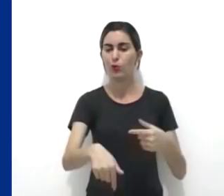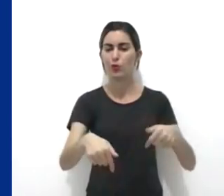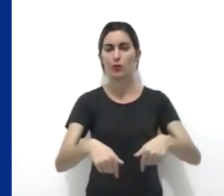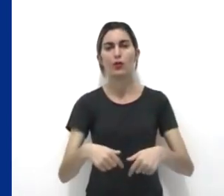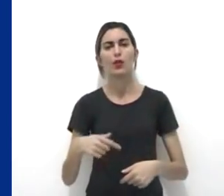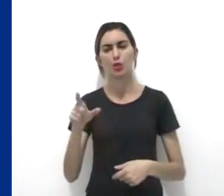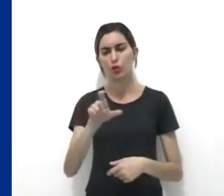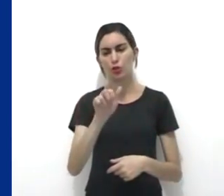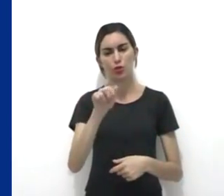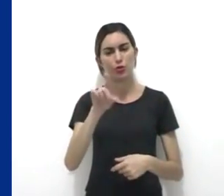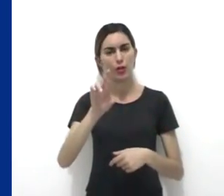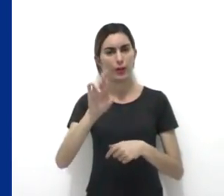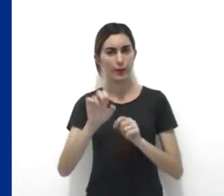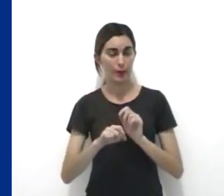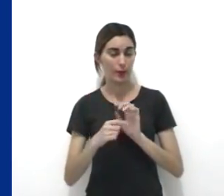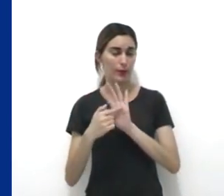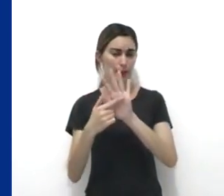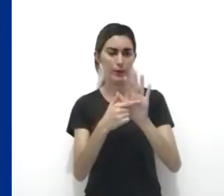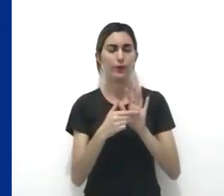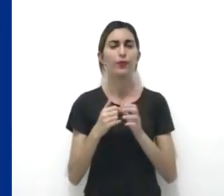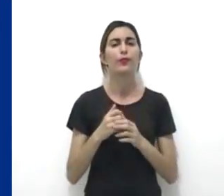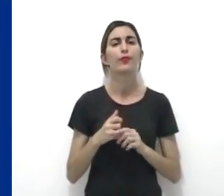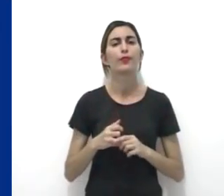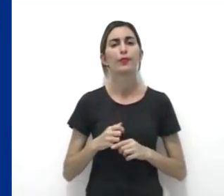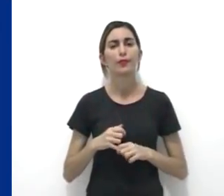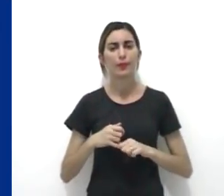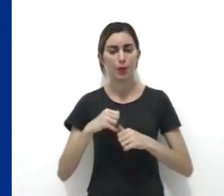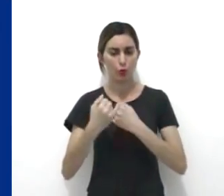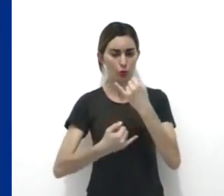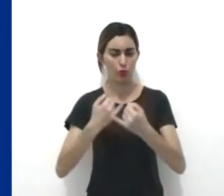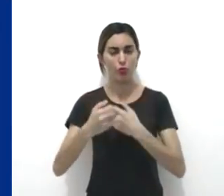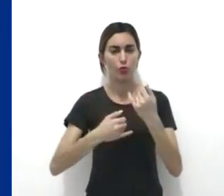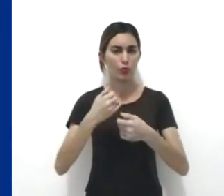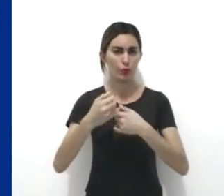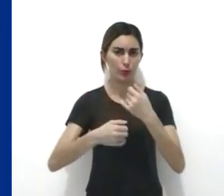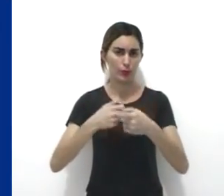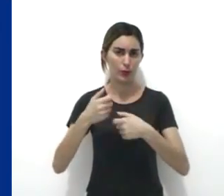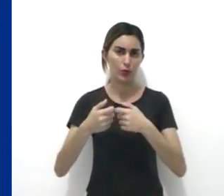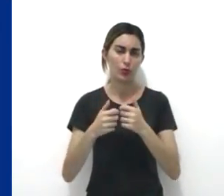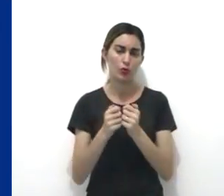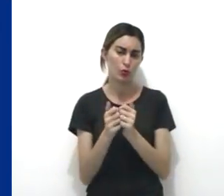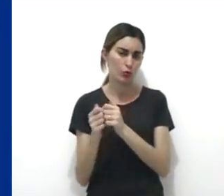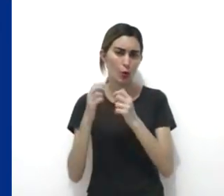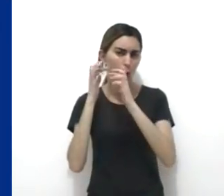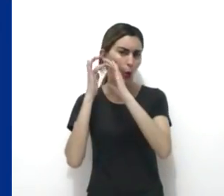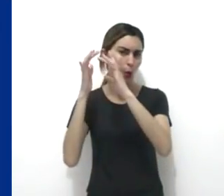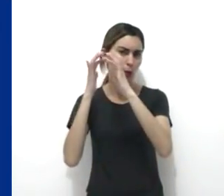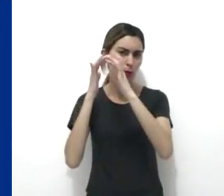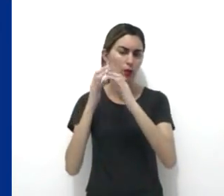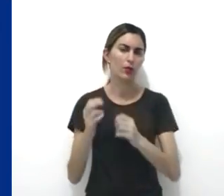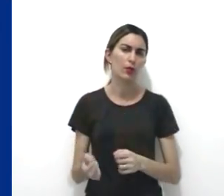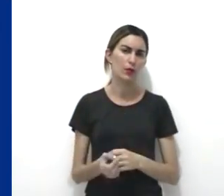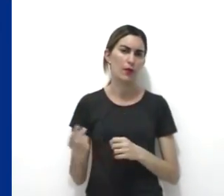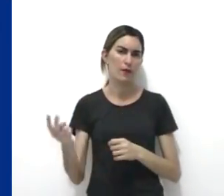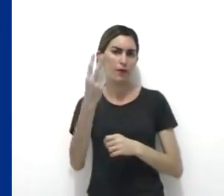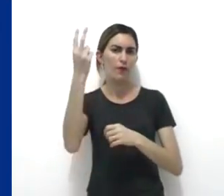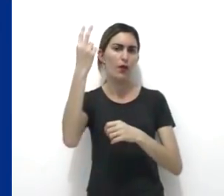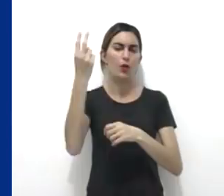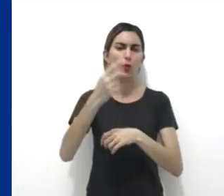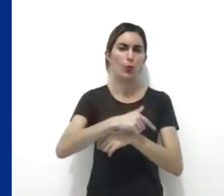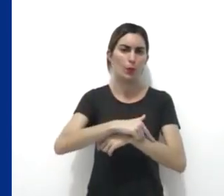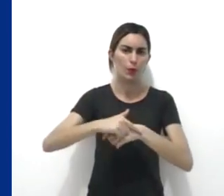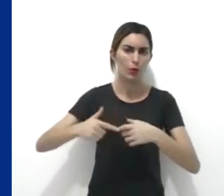xadrez. Apresentando o xadrez para vocês. O xadrez é um jogo que trabalha diversas habilidades cognitivas e valores